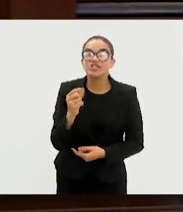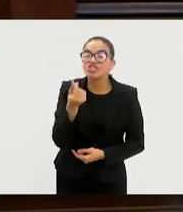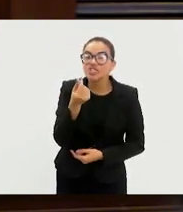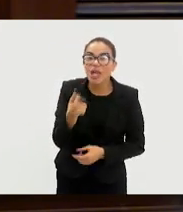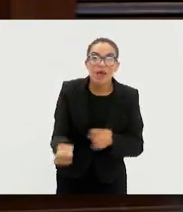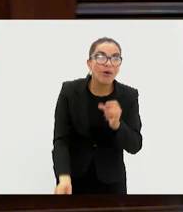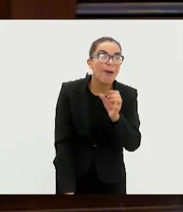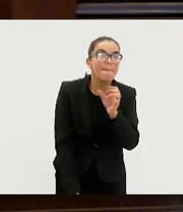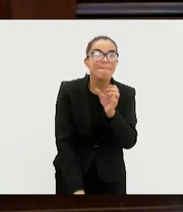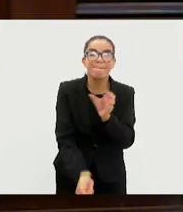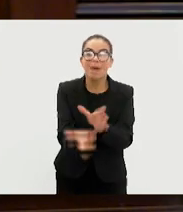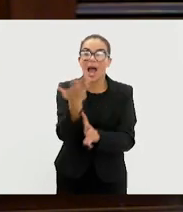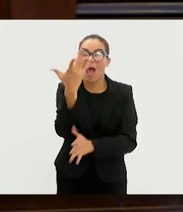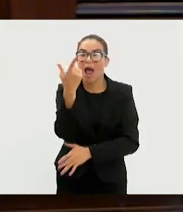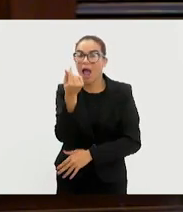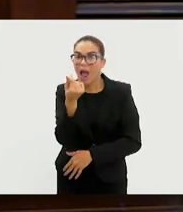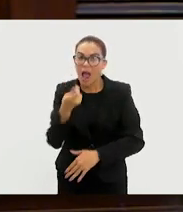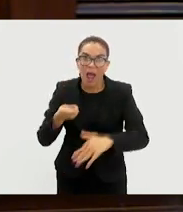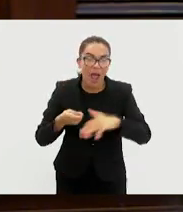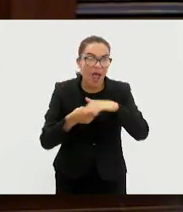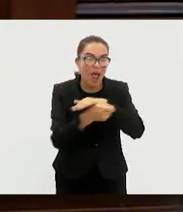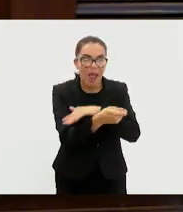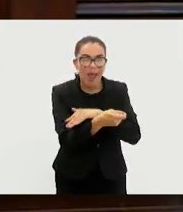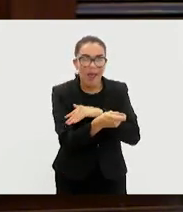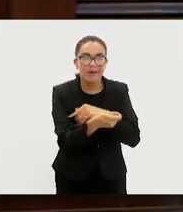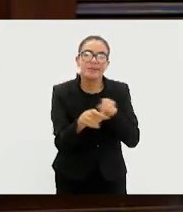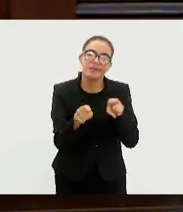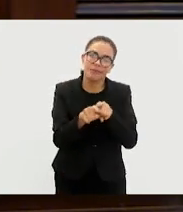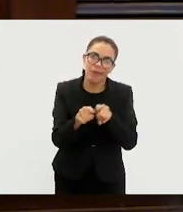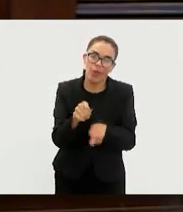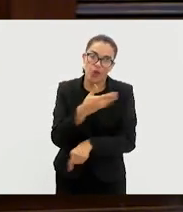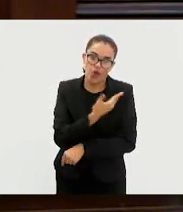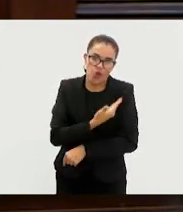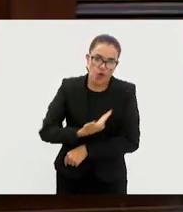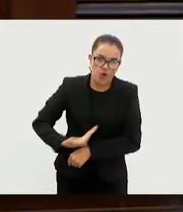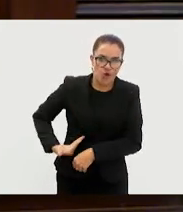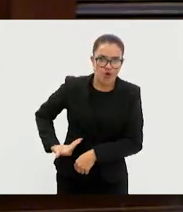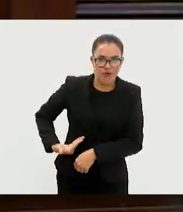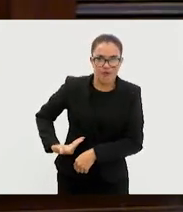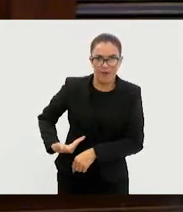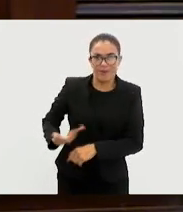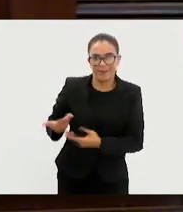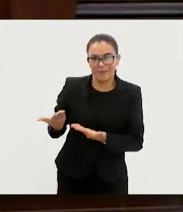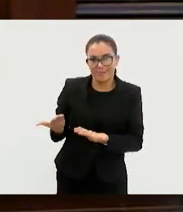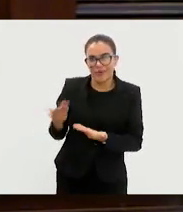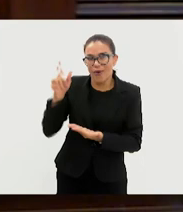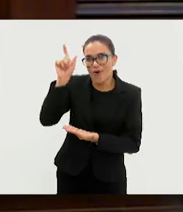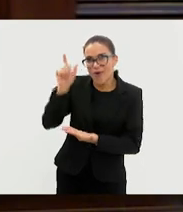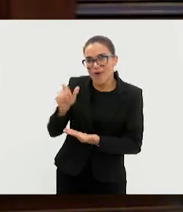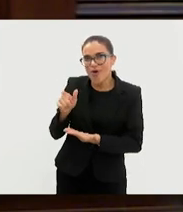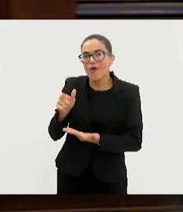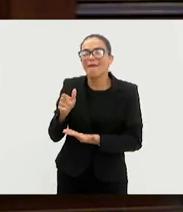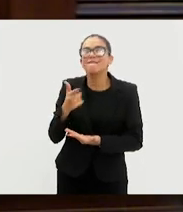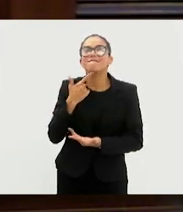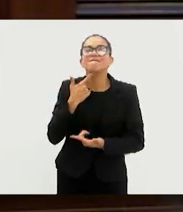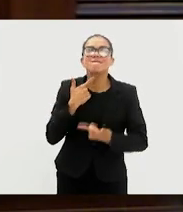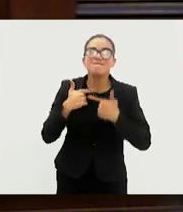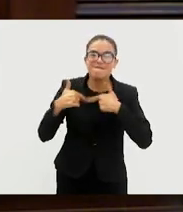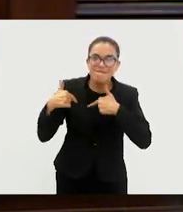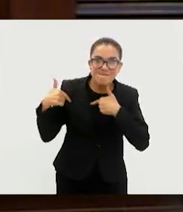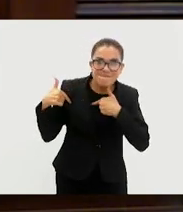nos cofres do Estado do Rio de Janeiro, e ainda assim o governador tivesse a vontade política